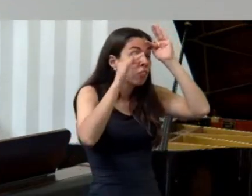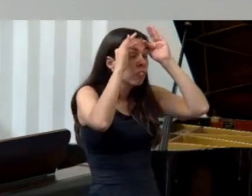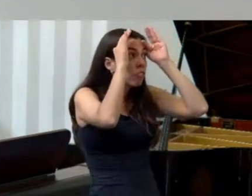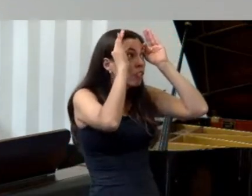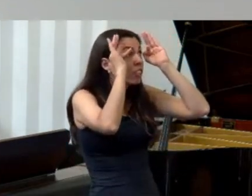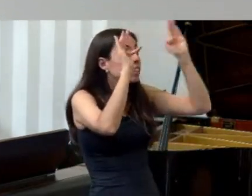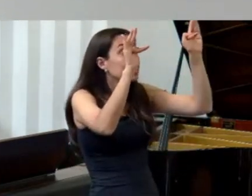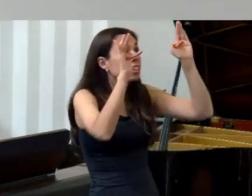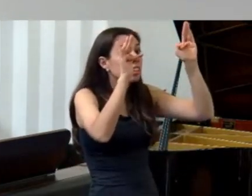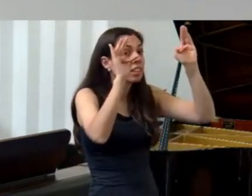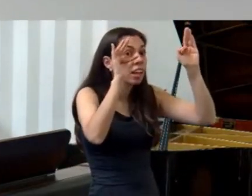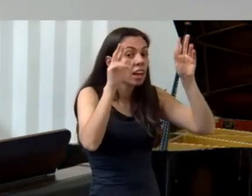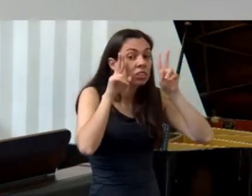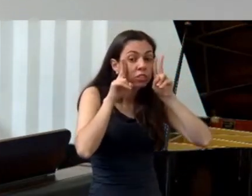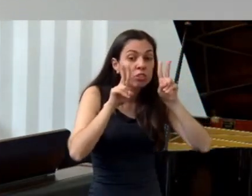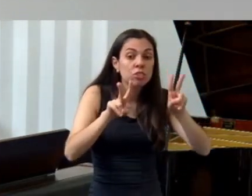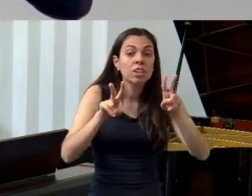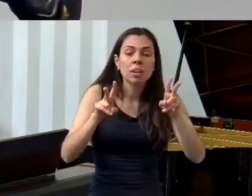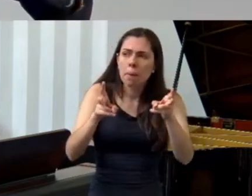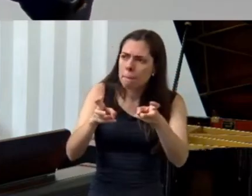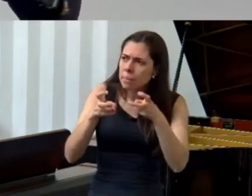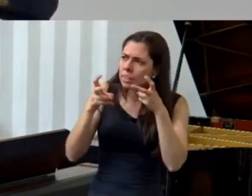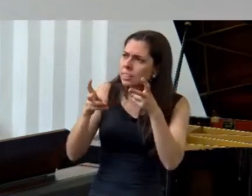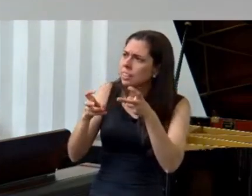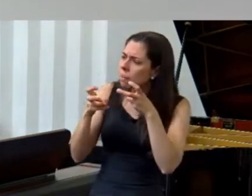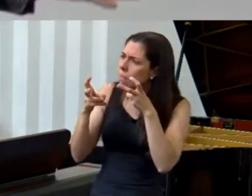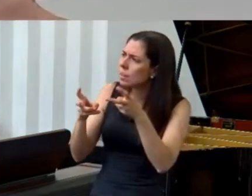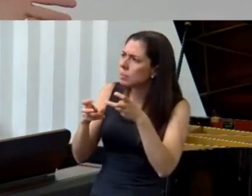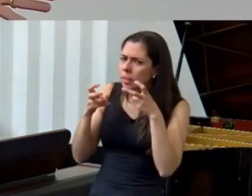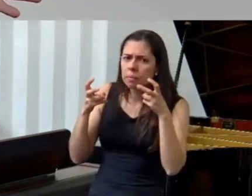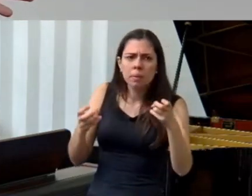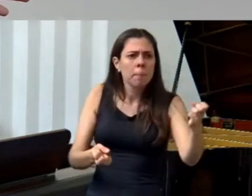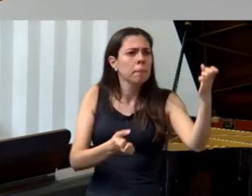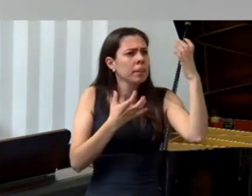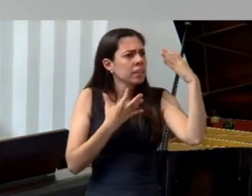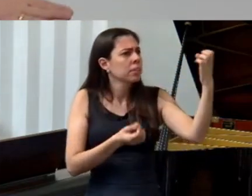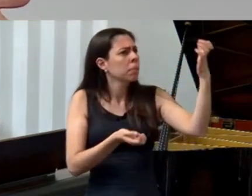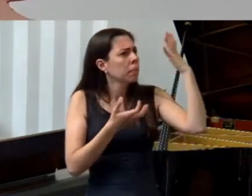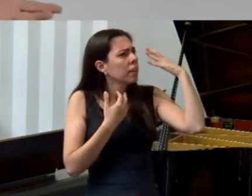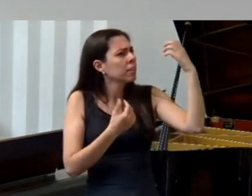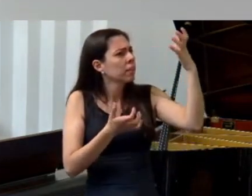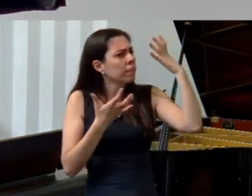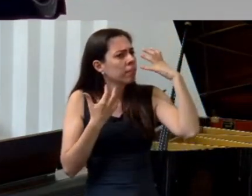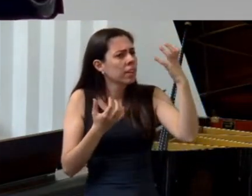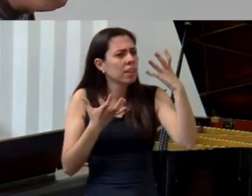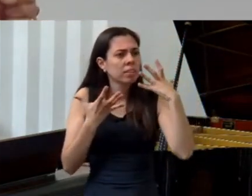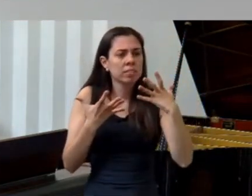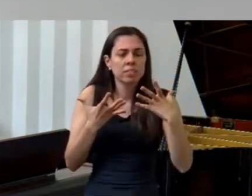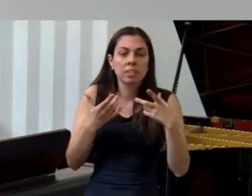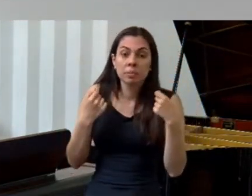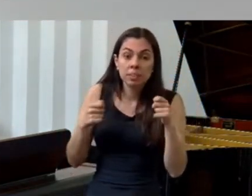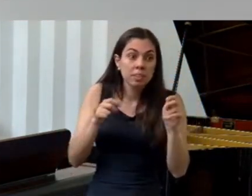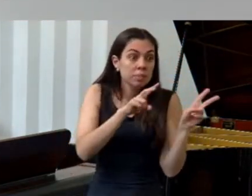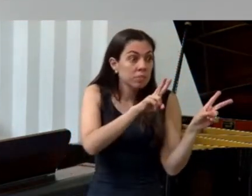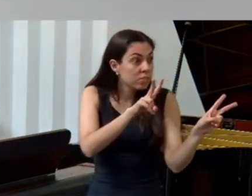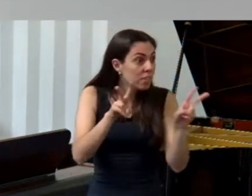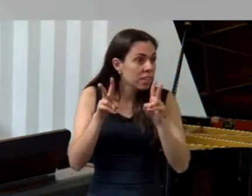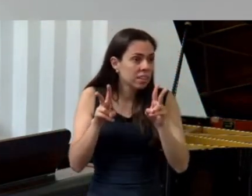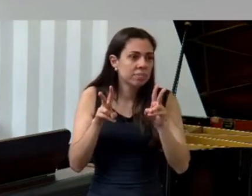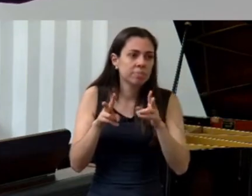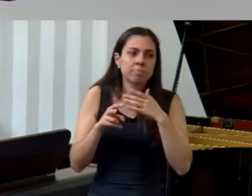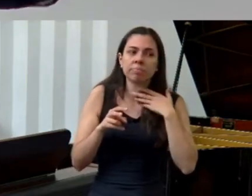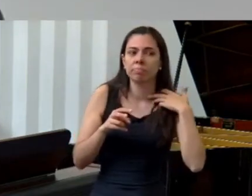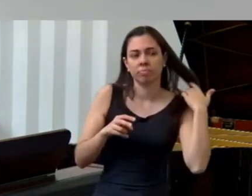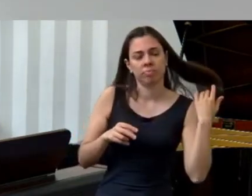refeição, com o ar, com a casa, com a família, com a igreja. Tantas bênçãos Deus nos dá e nós não vemos.